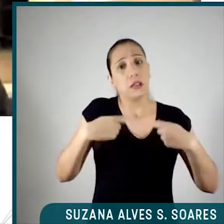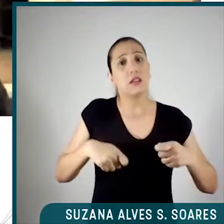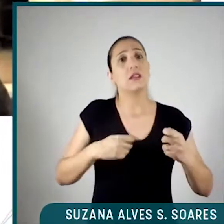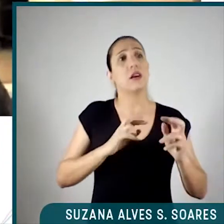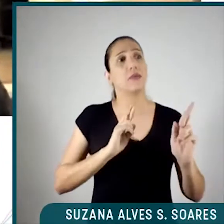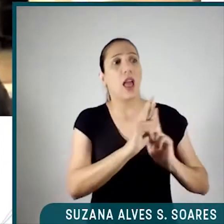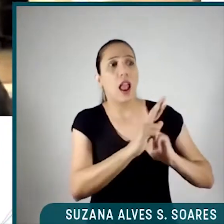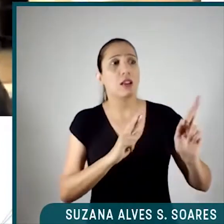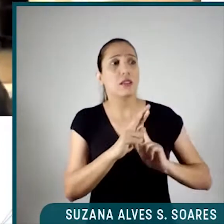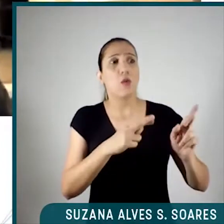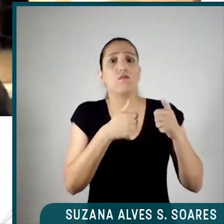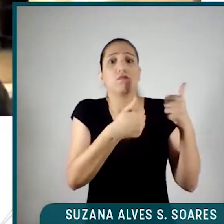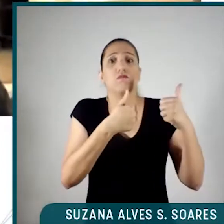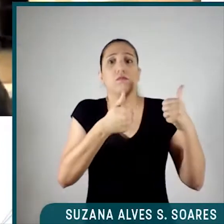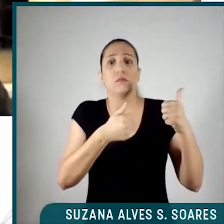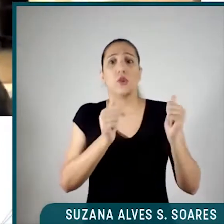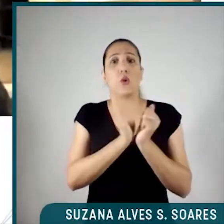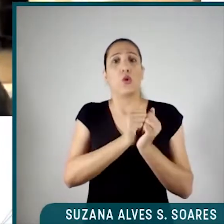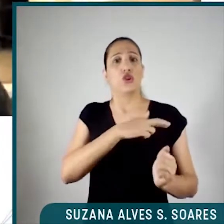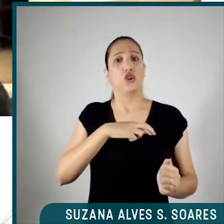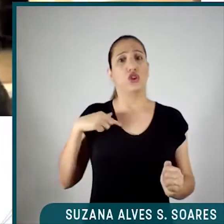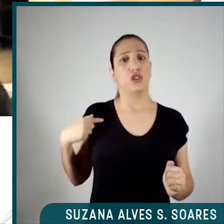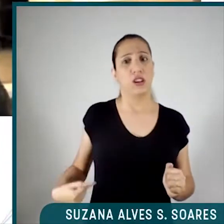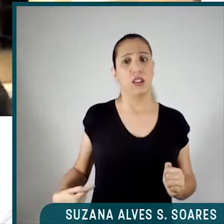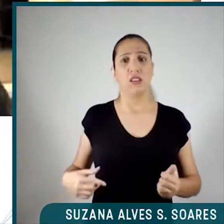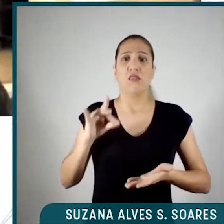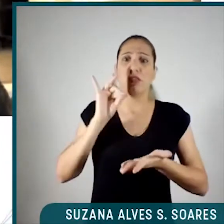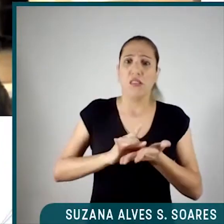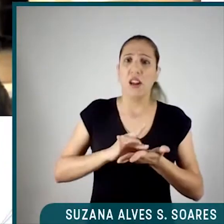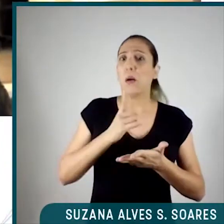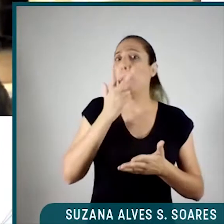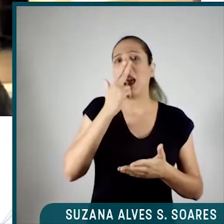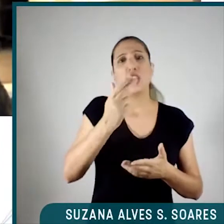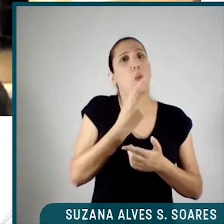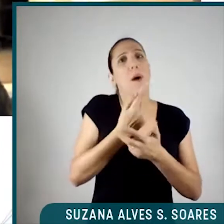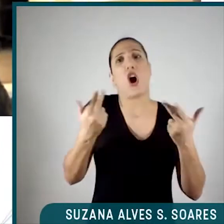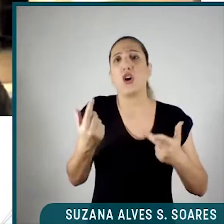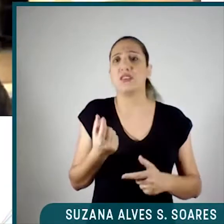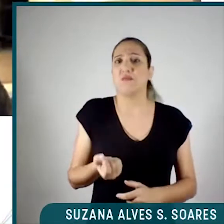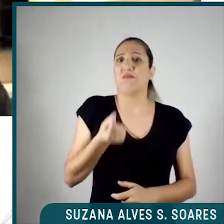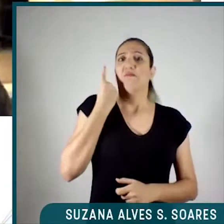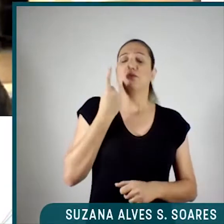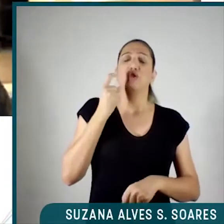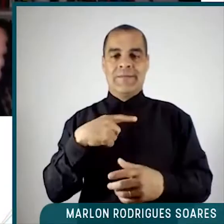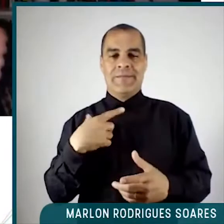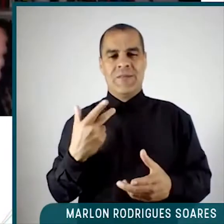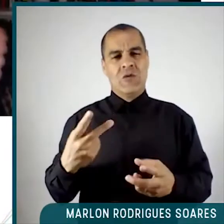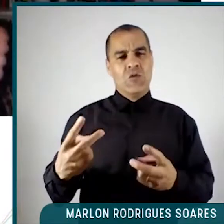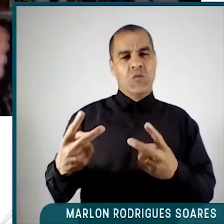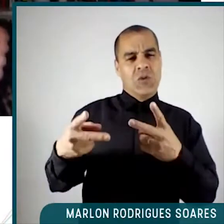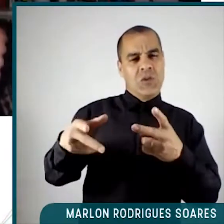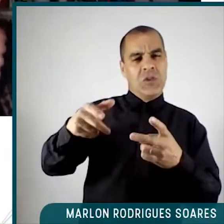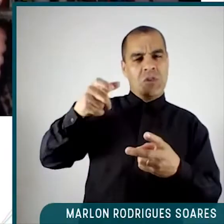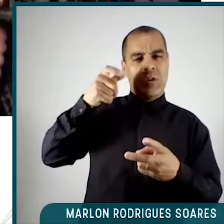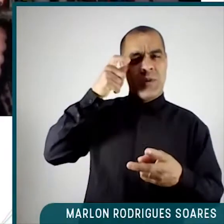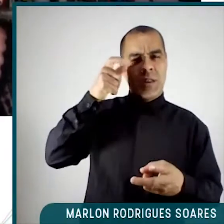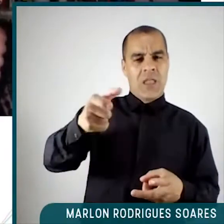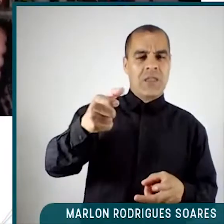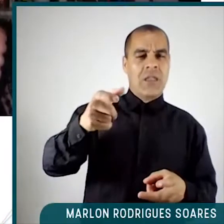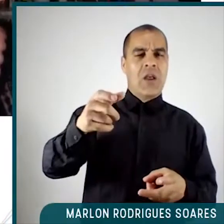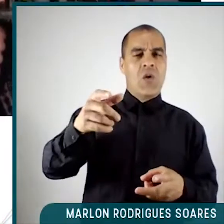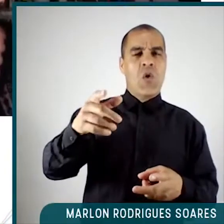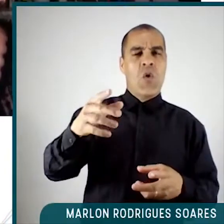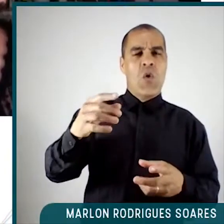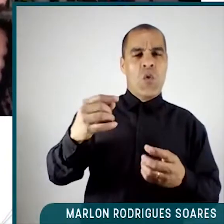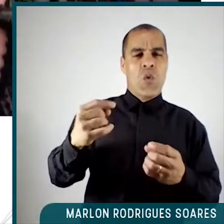Qual é o sentido de, francamente, é uma coisa que chega a ser meio idiota até, hostilizar a China? O Brasil sempre teve